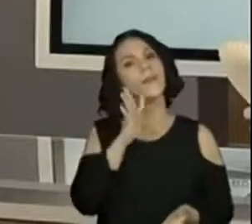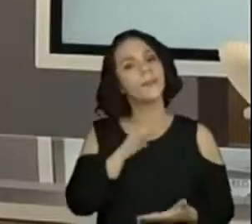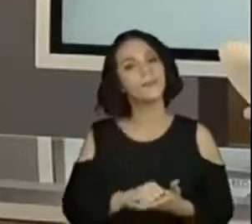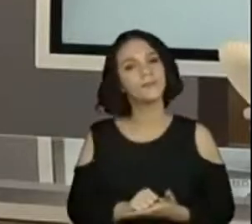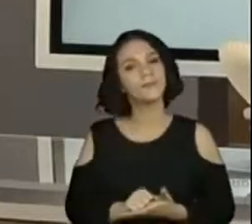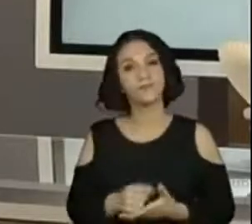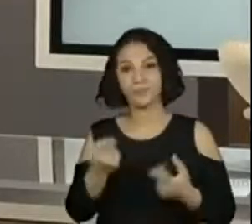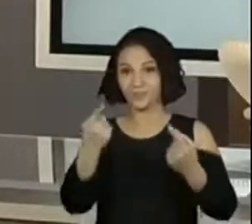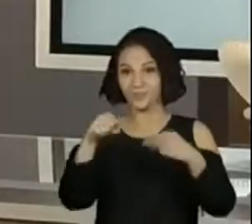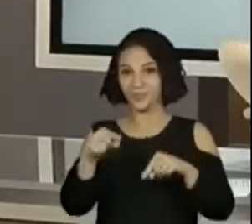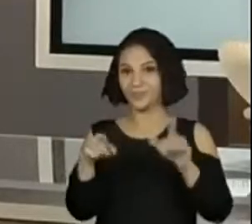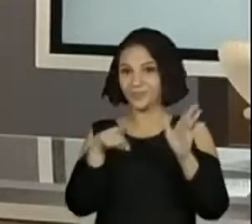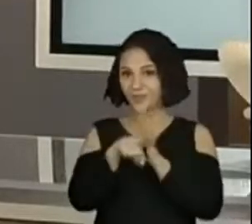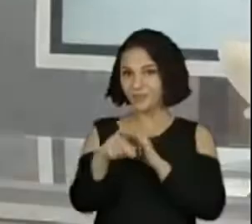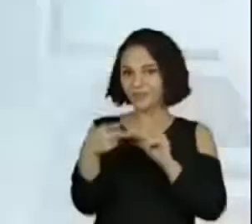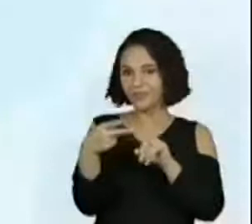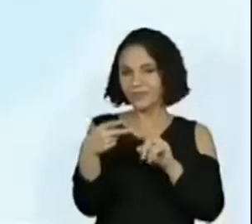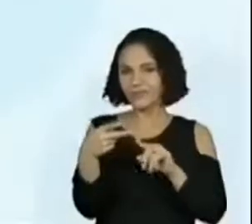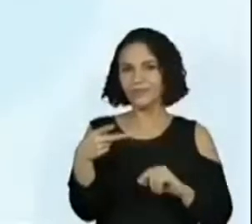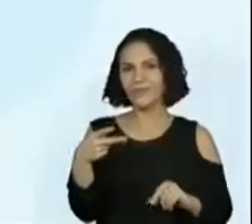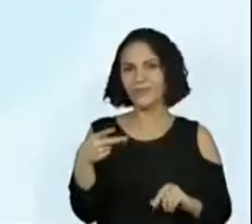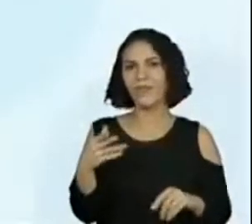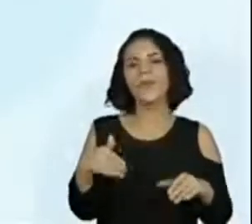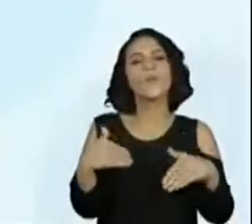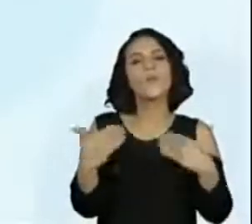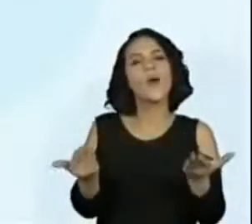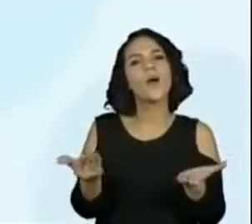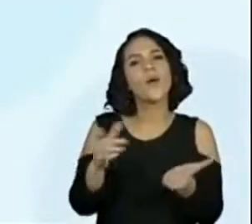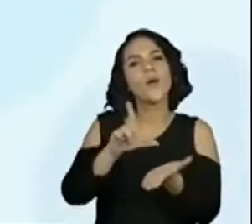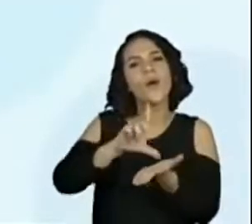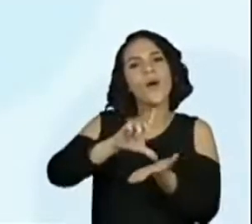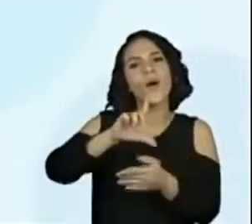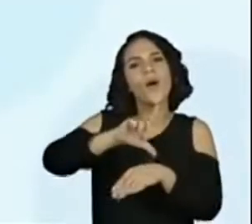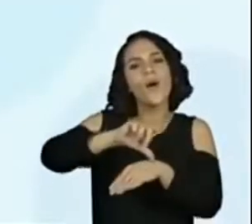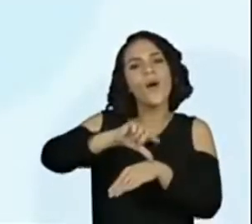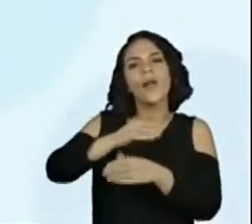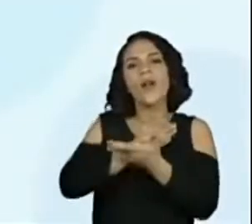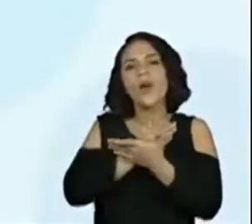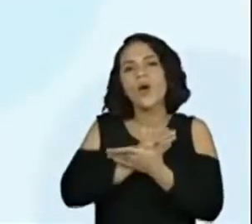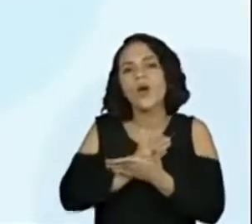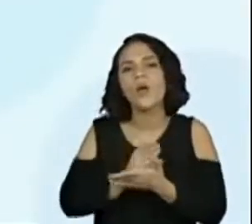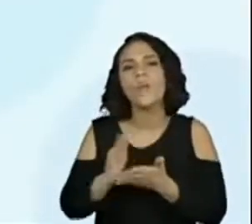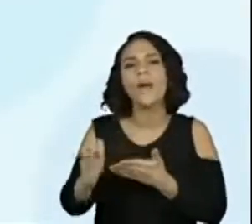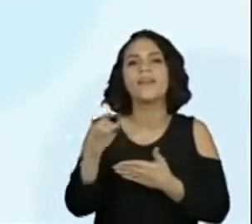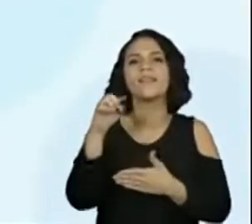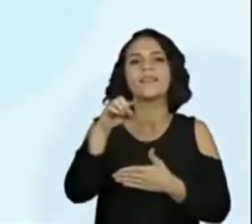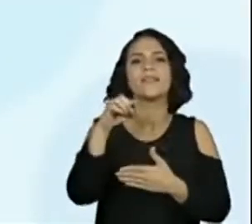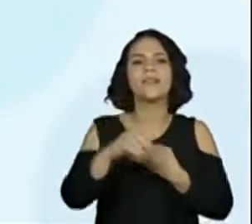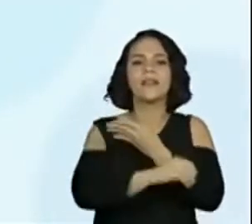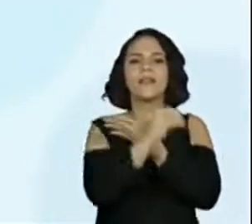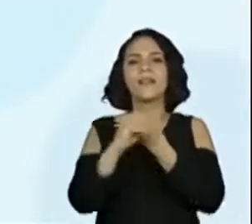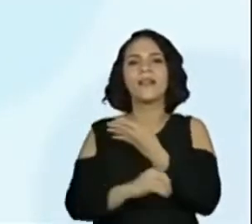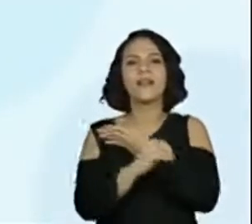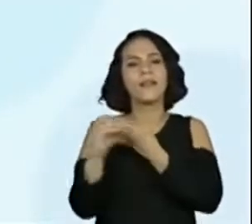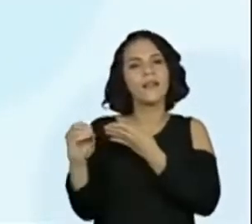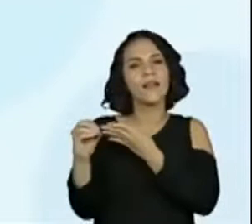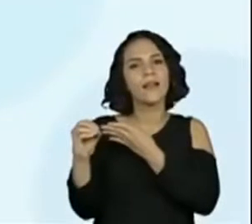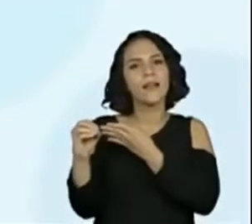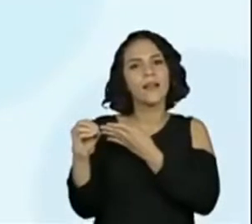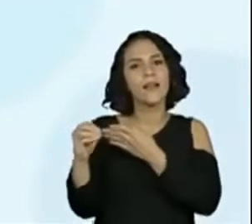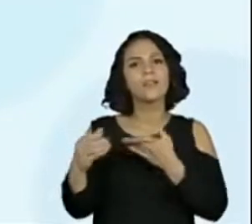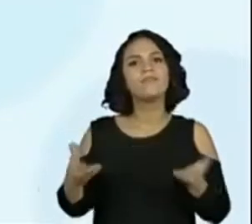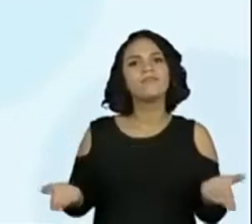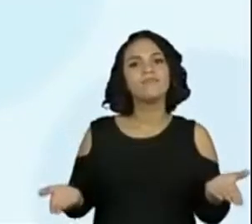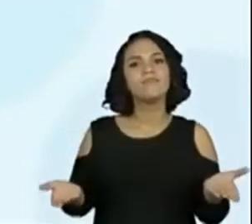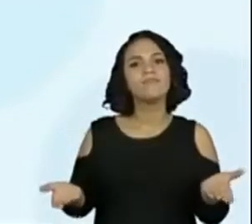Segunda pergunta, que horas começa a aula no centro de mídias? Que horas começa a aula no centro